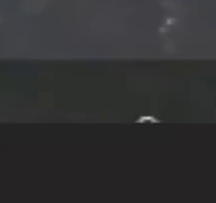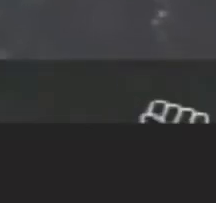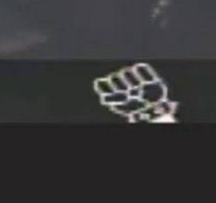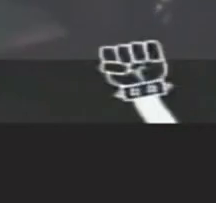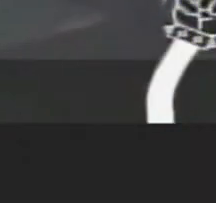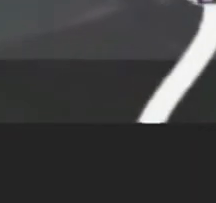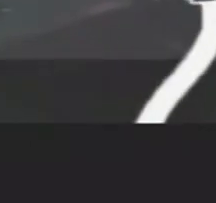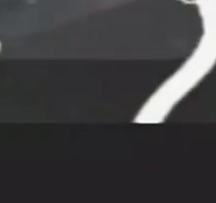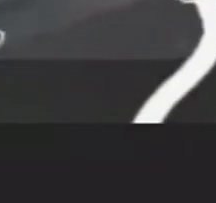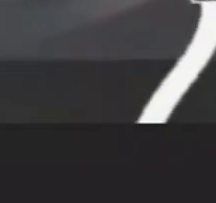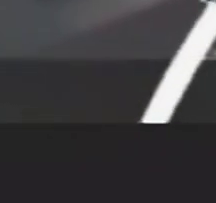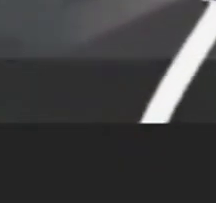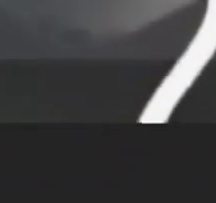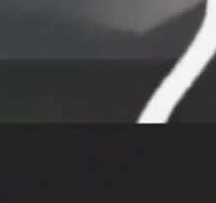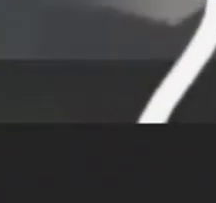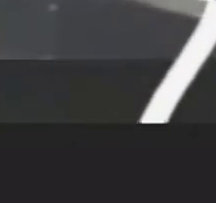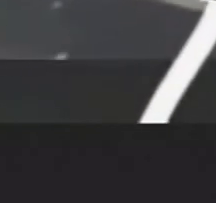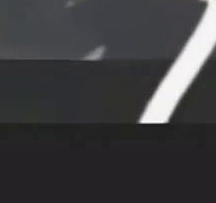imundos